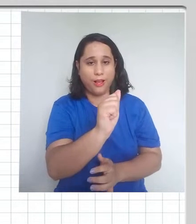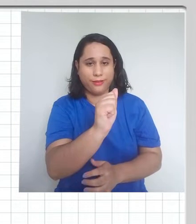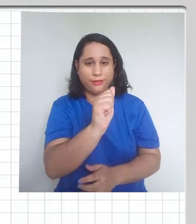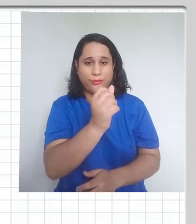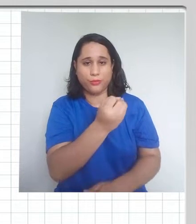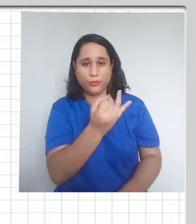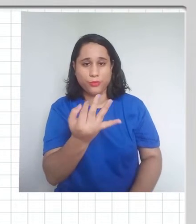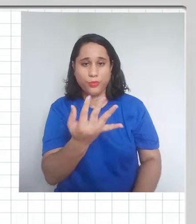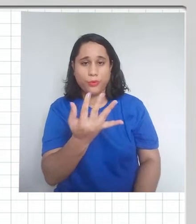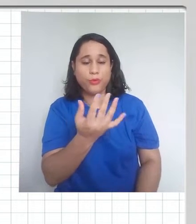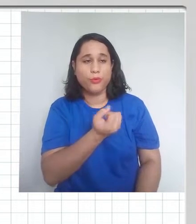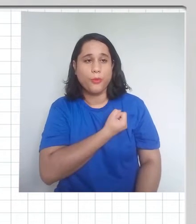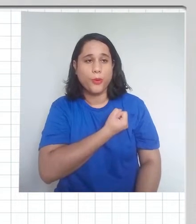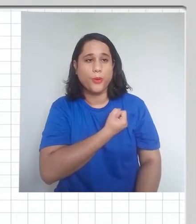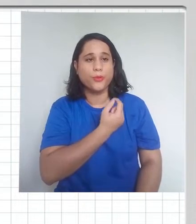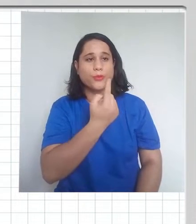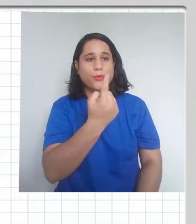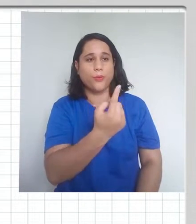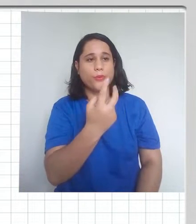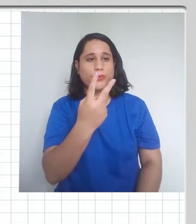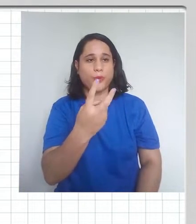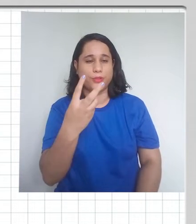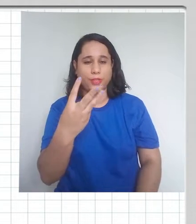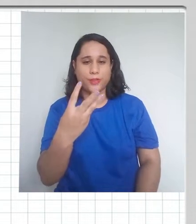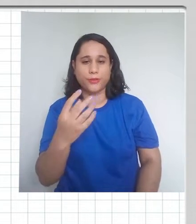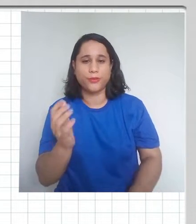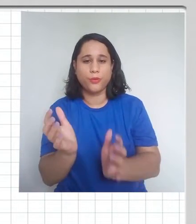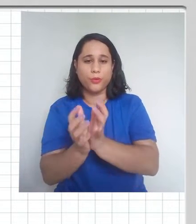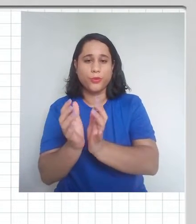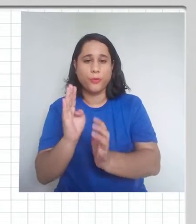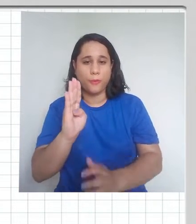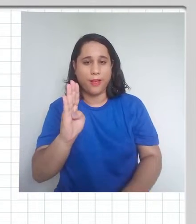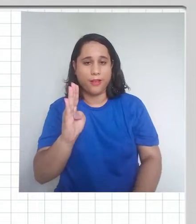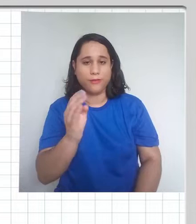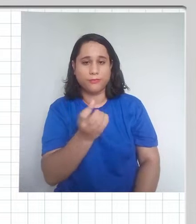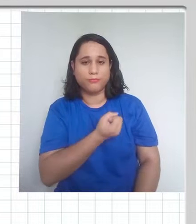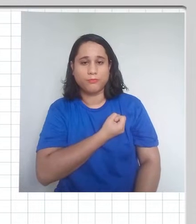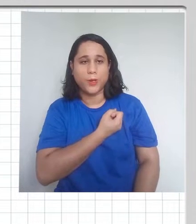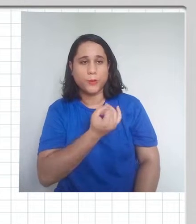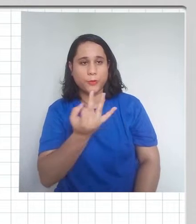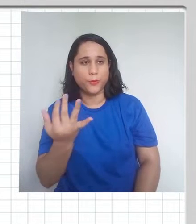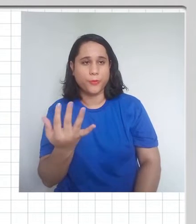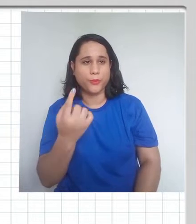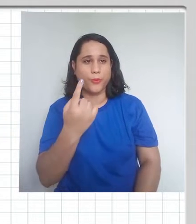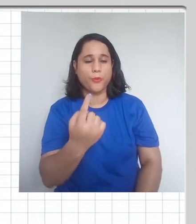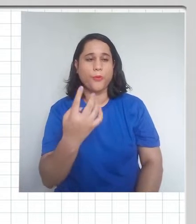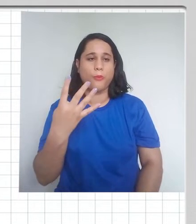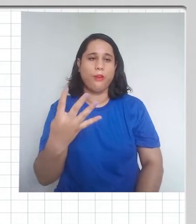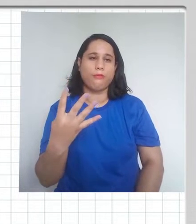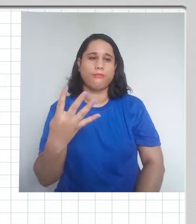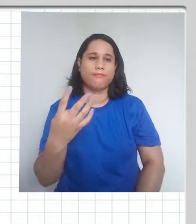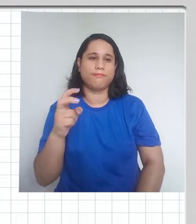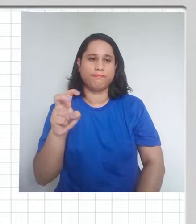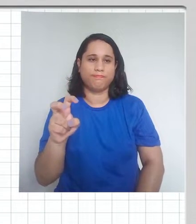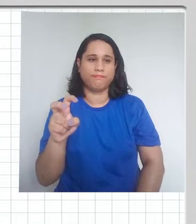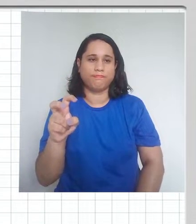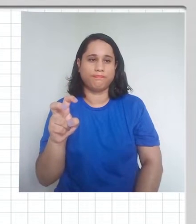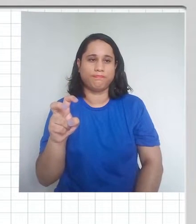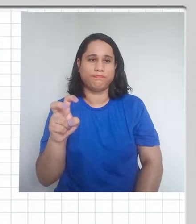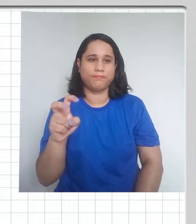1, 2 e 3. E o conjunto B por 1,